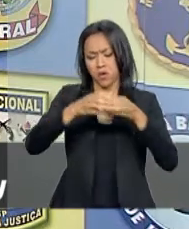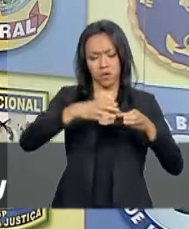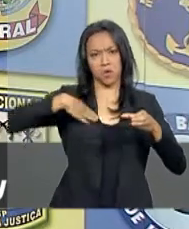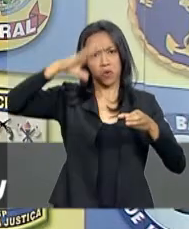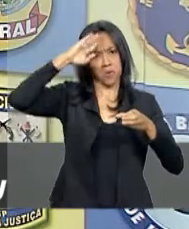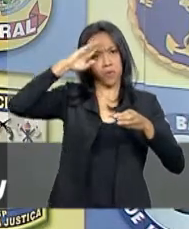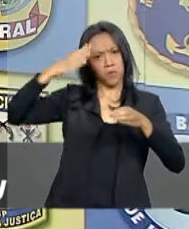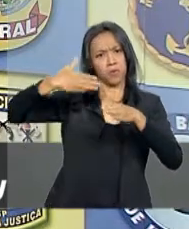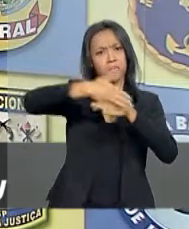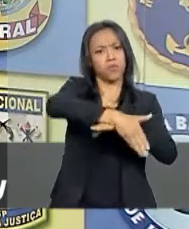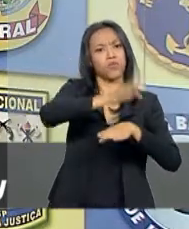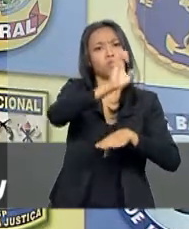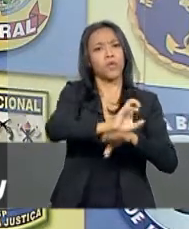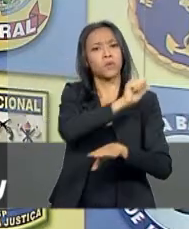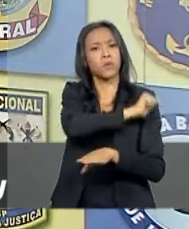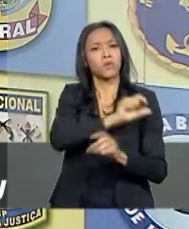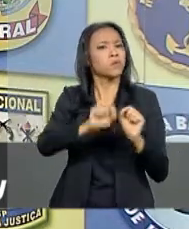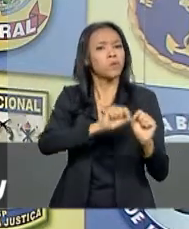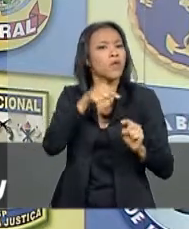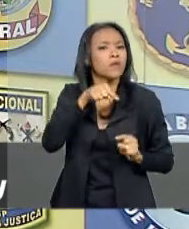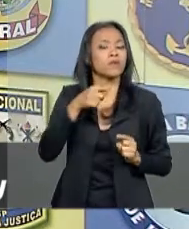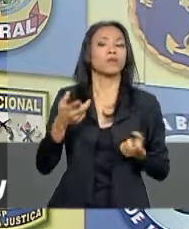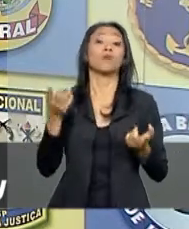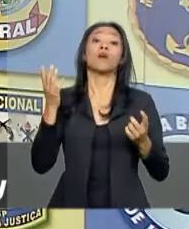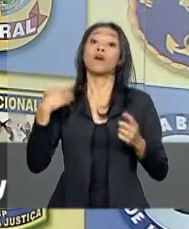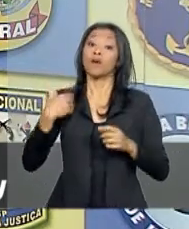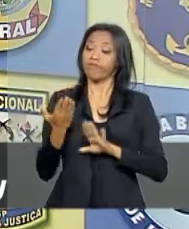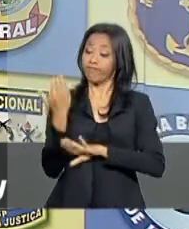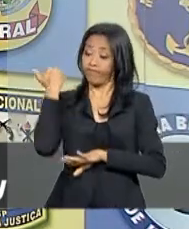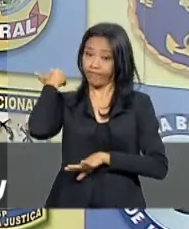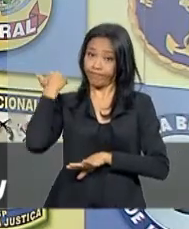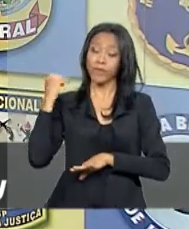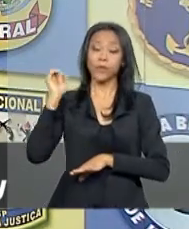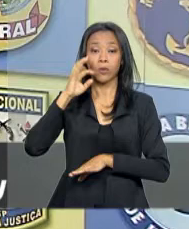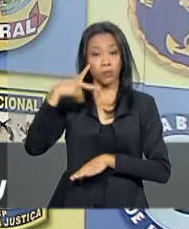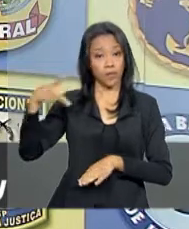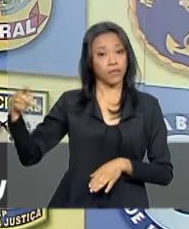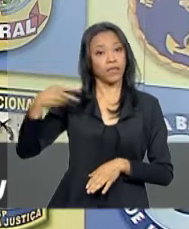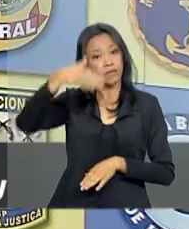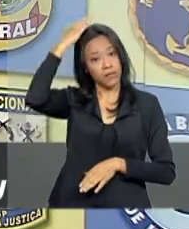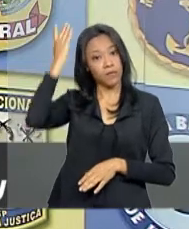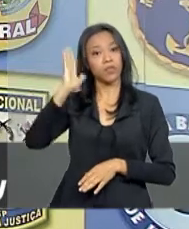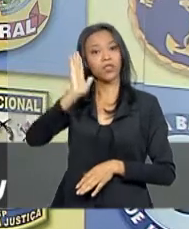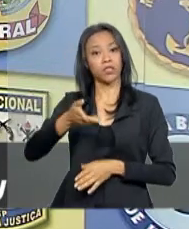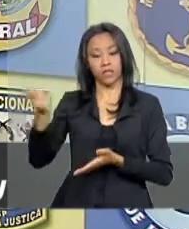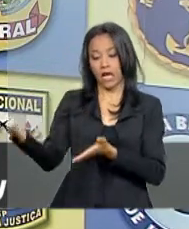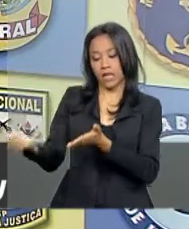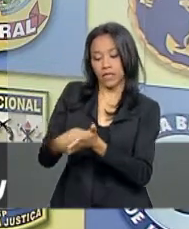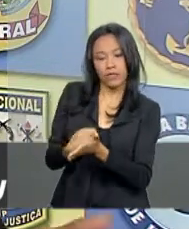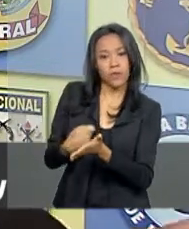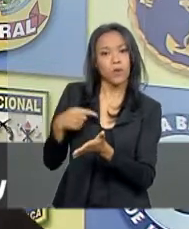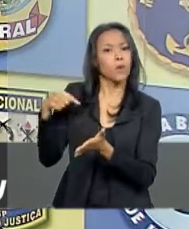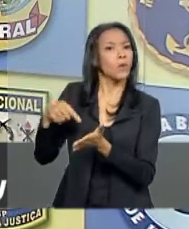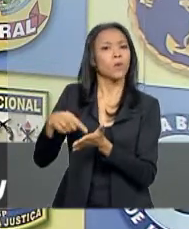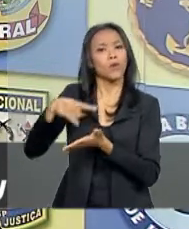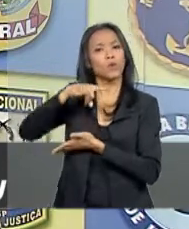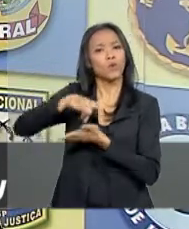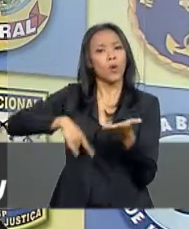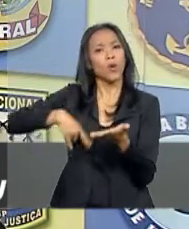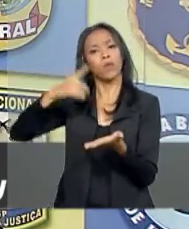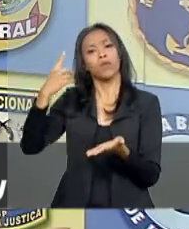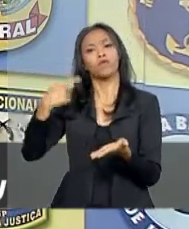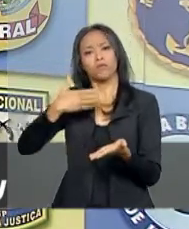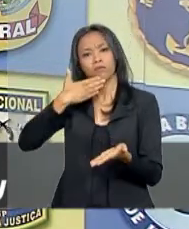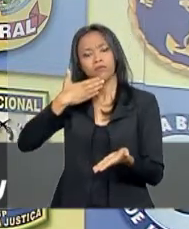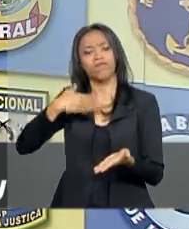Janeiro, o presidente Michel Temer assinou a ordem de intervenção em fevereiro desse ano. Essa